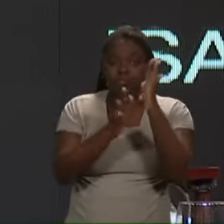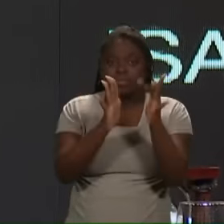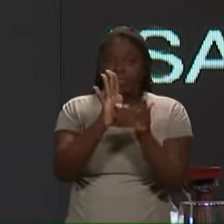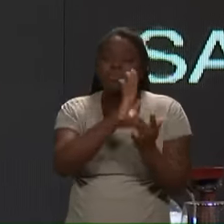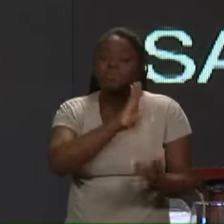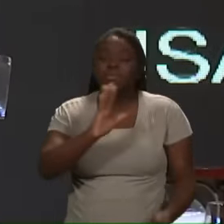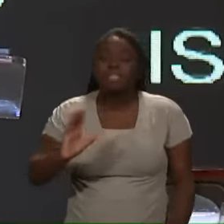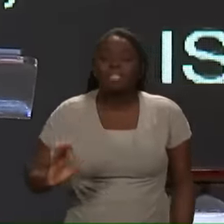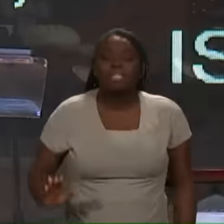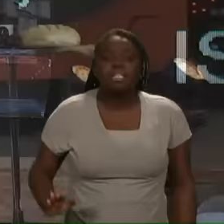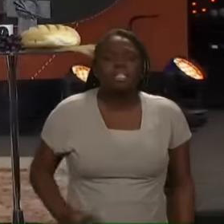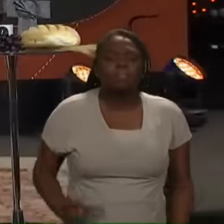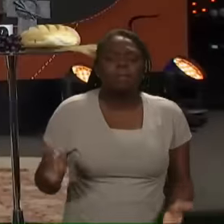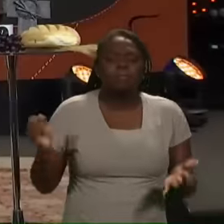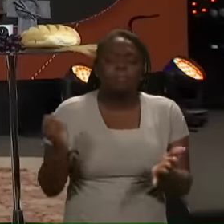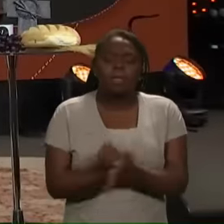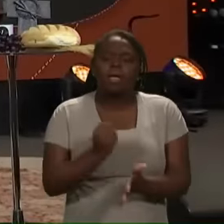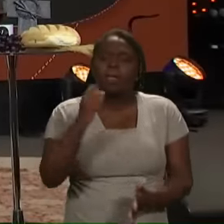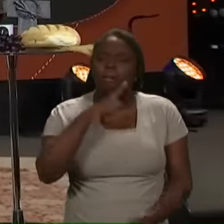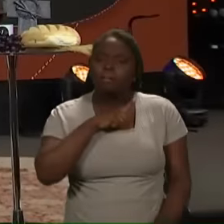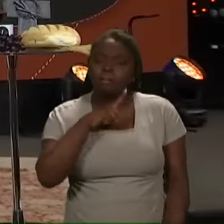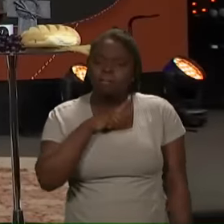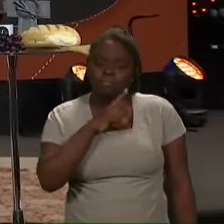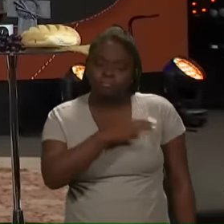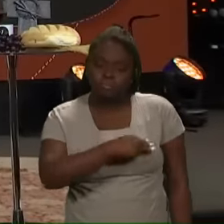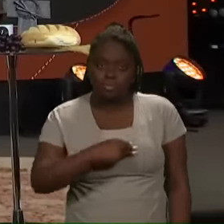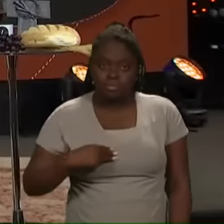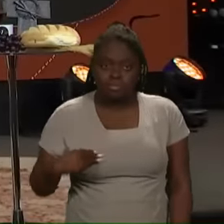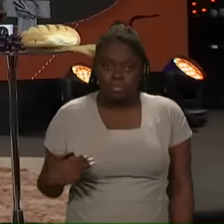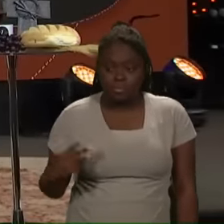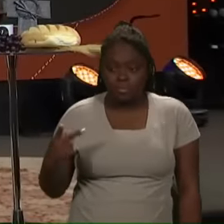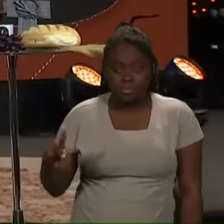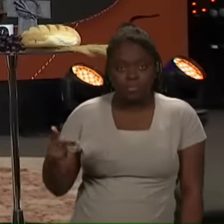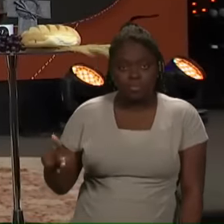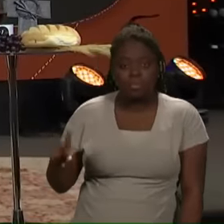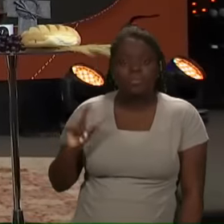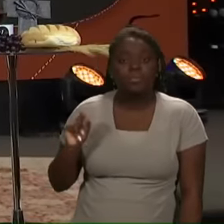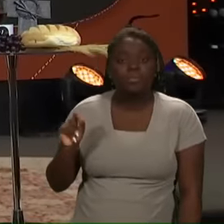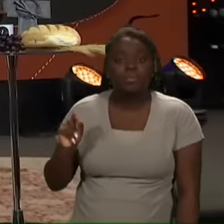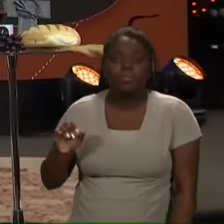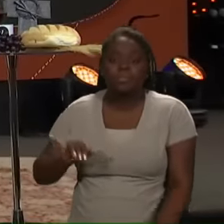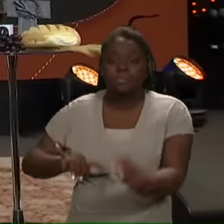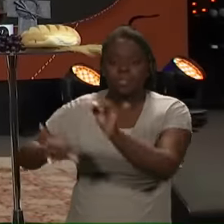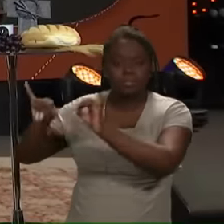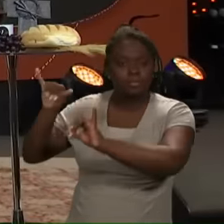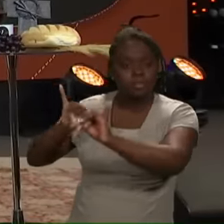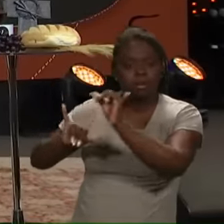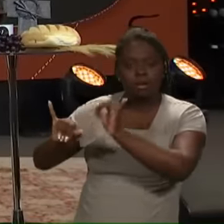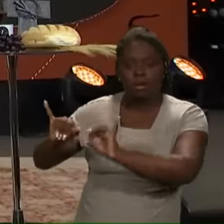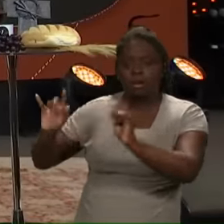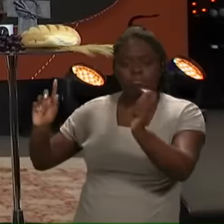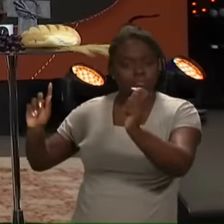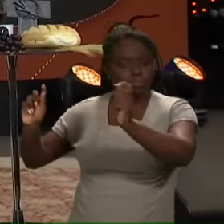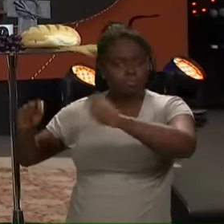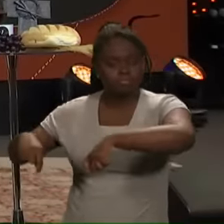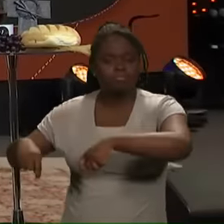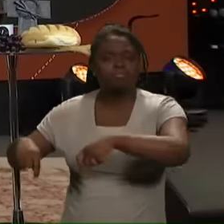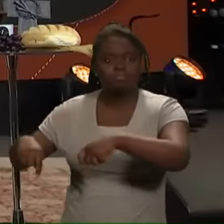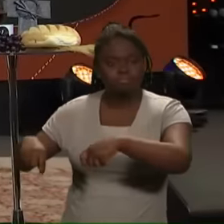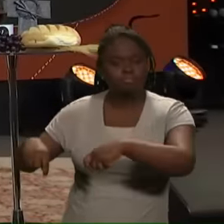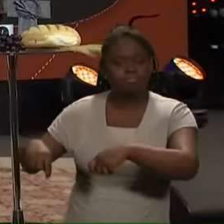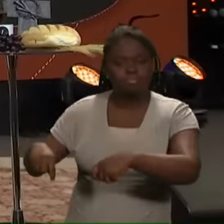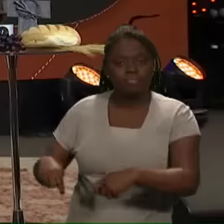Cristo, o selo que ele tinha no seu ministério era exatamente a unção, a capacitação do